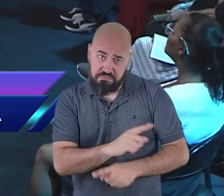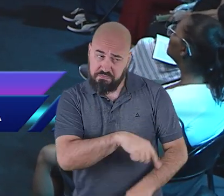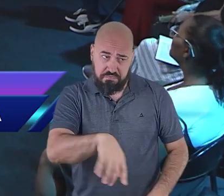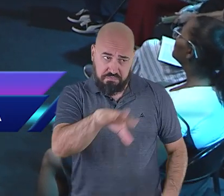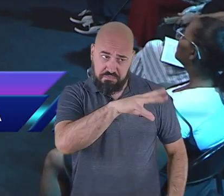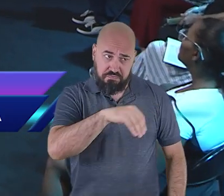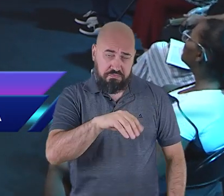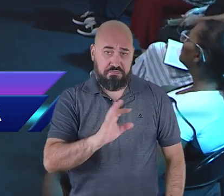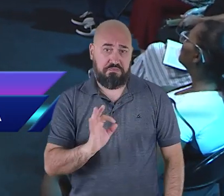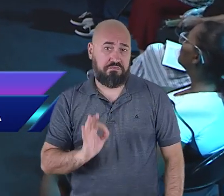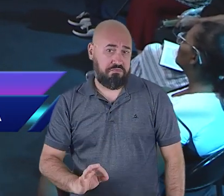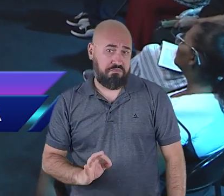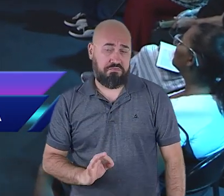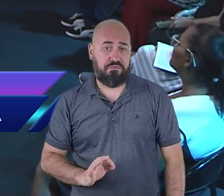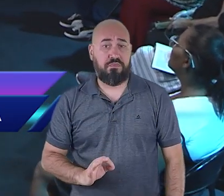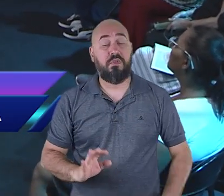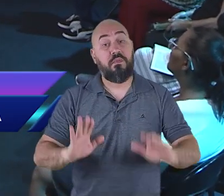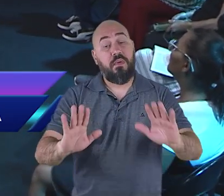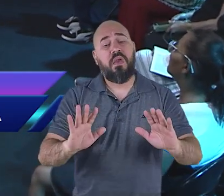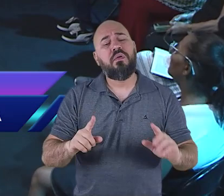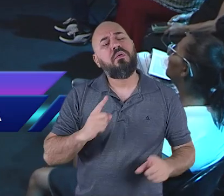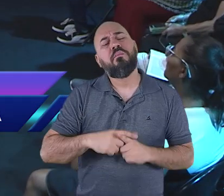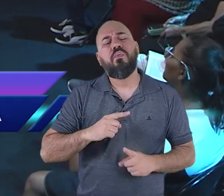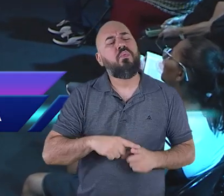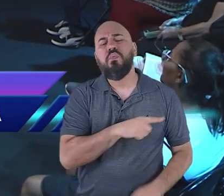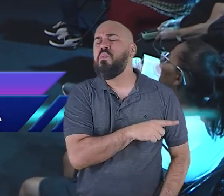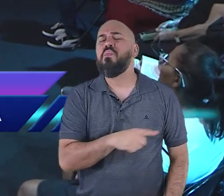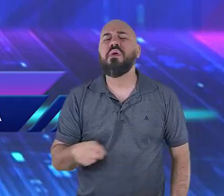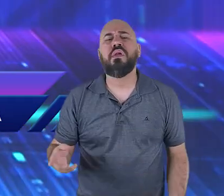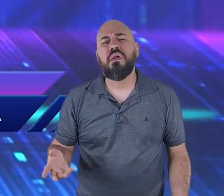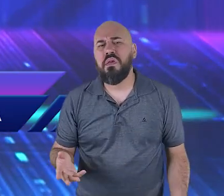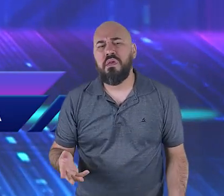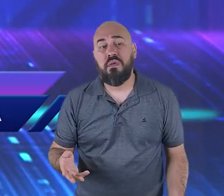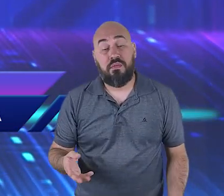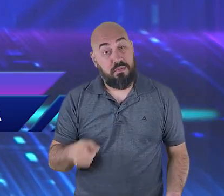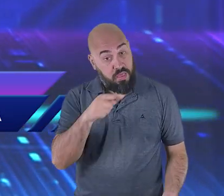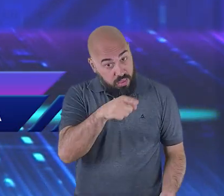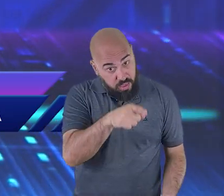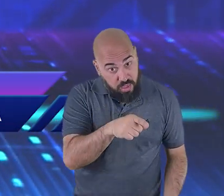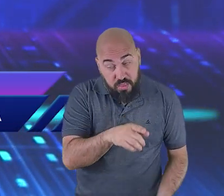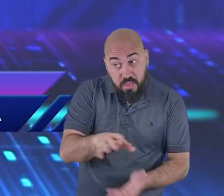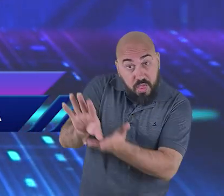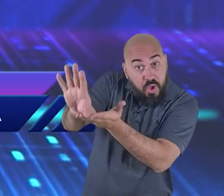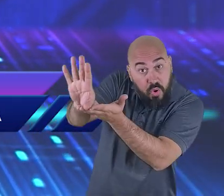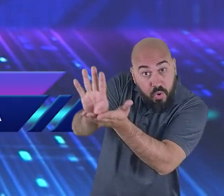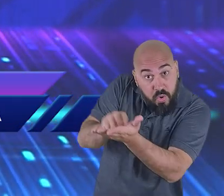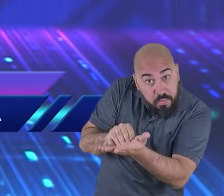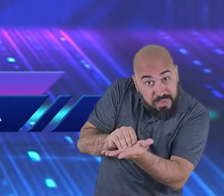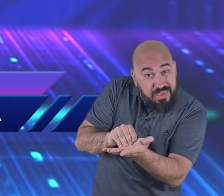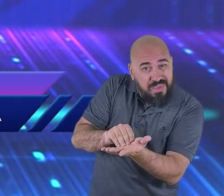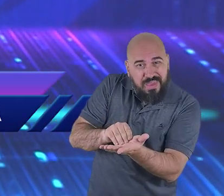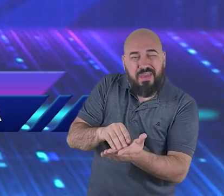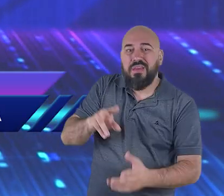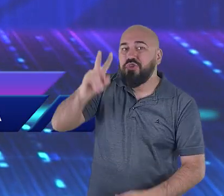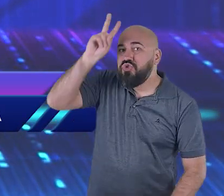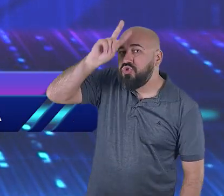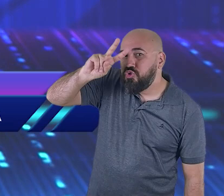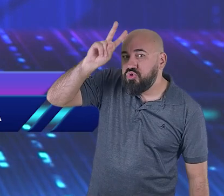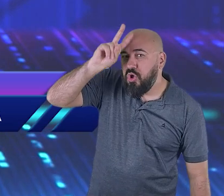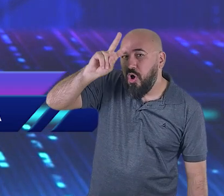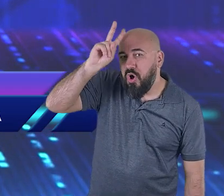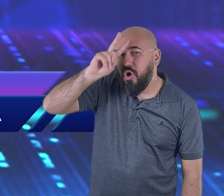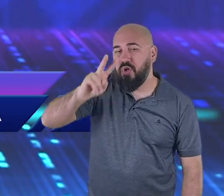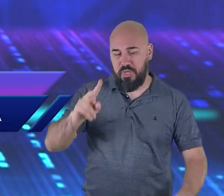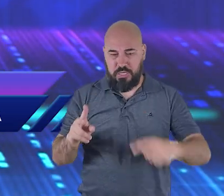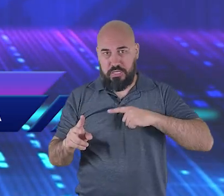todas elas se baseiam na mesma história, aquela que envolve todos os seres